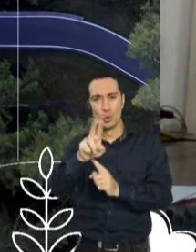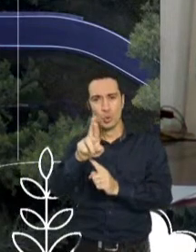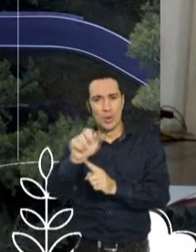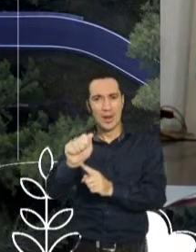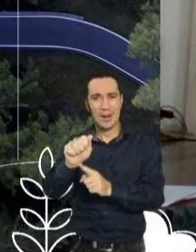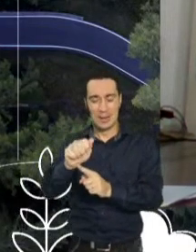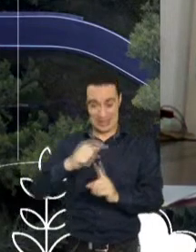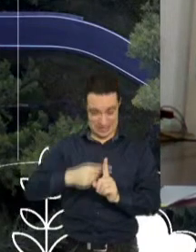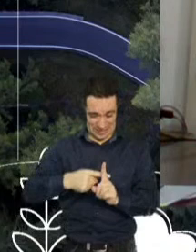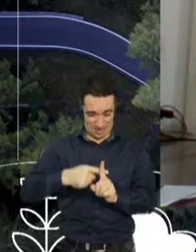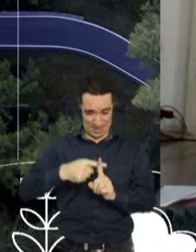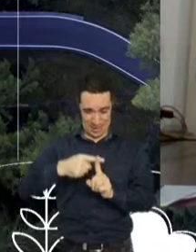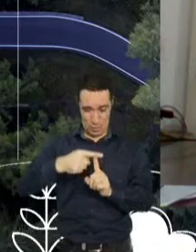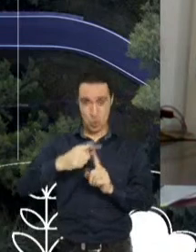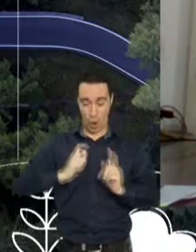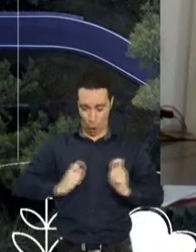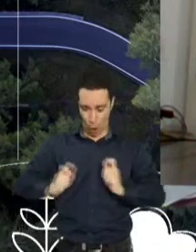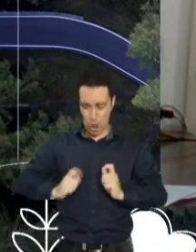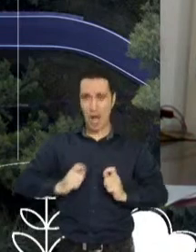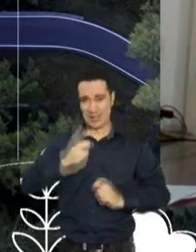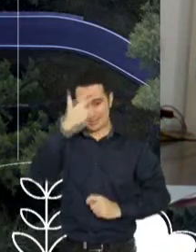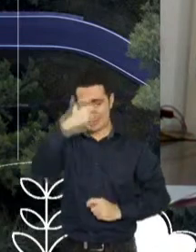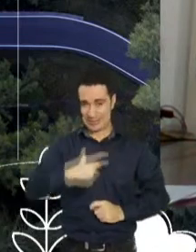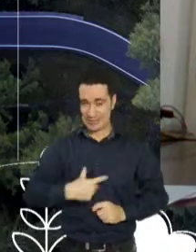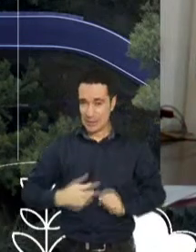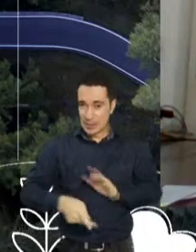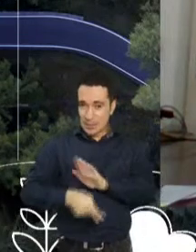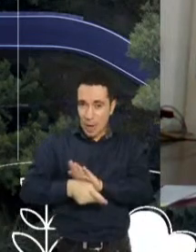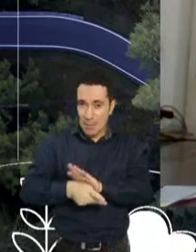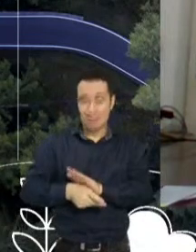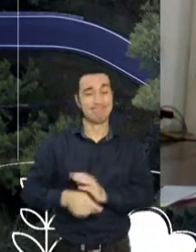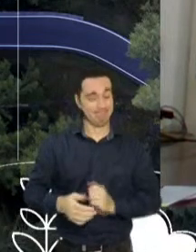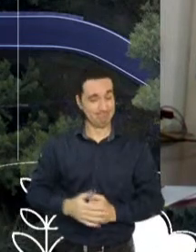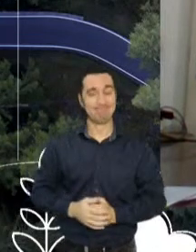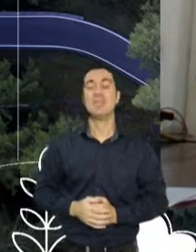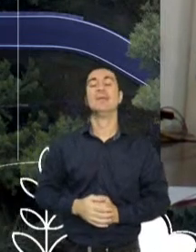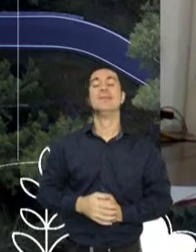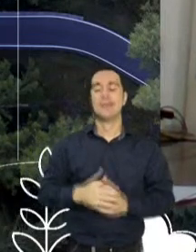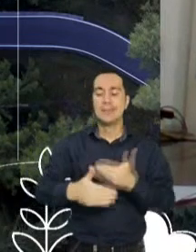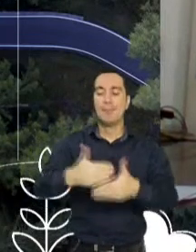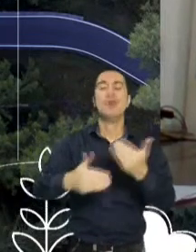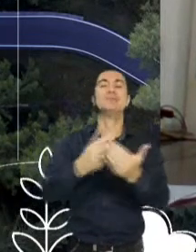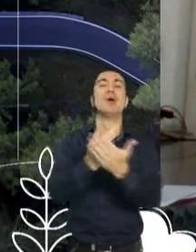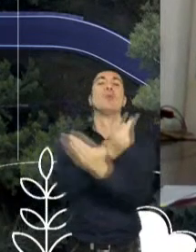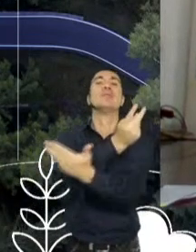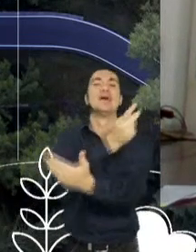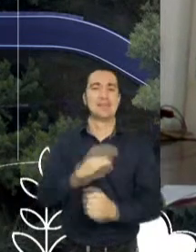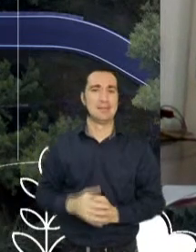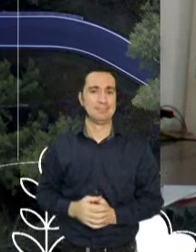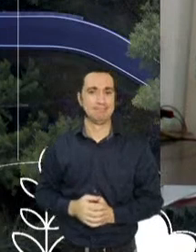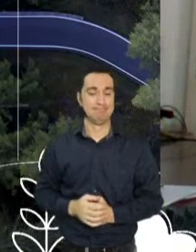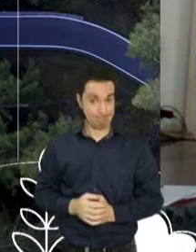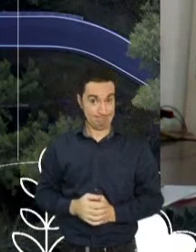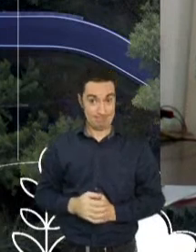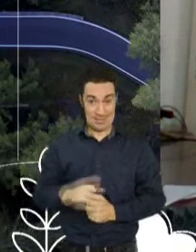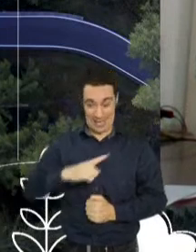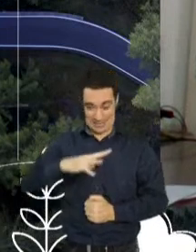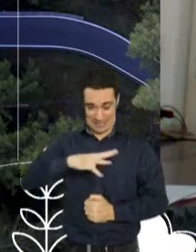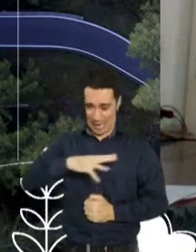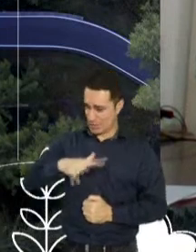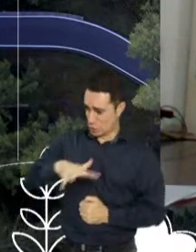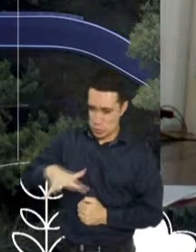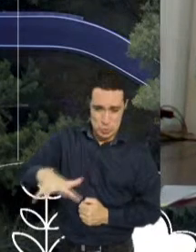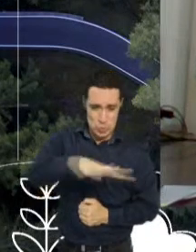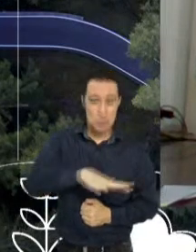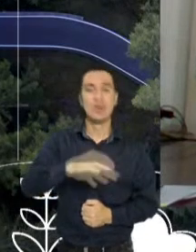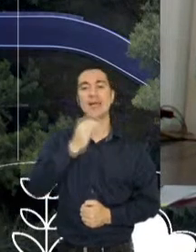que a temperatura, o controle da temperatura, fique comprometido. E o resultado disso é que as cidades, por exemplo,